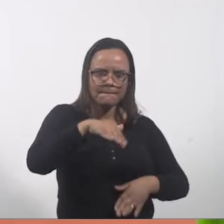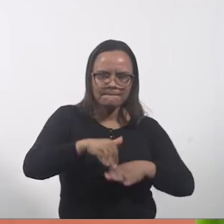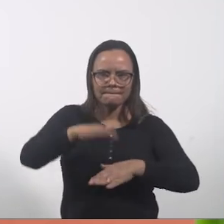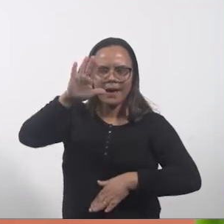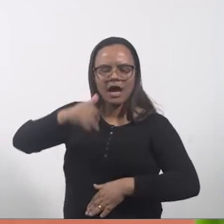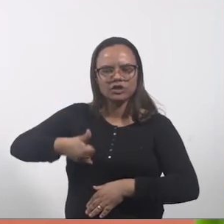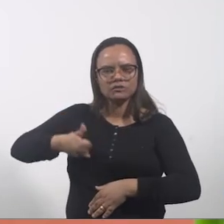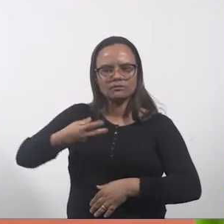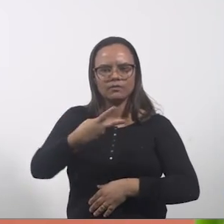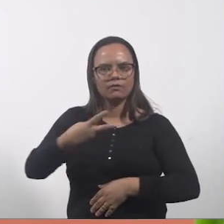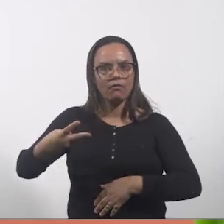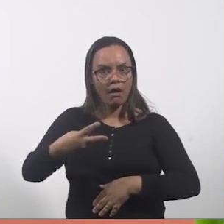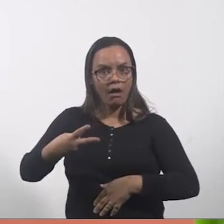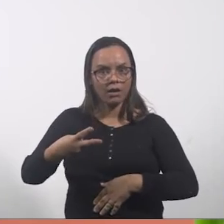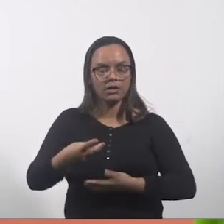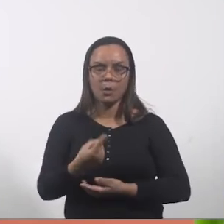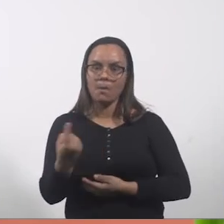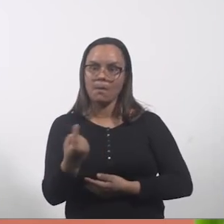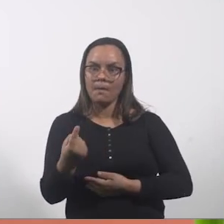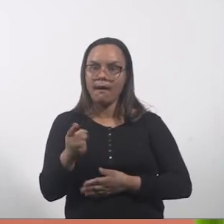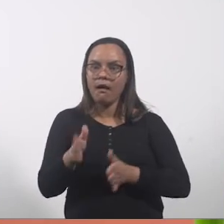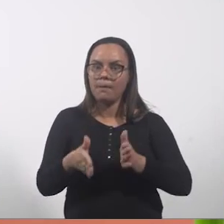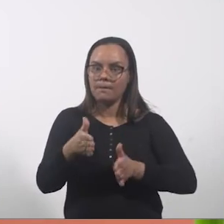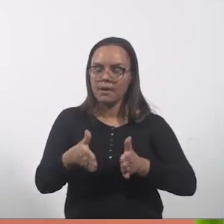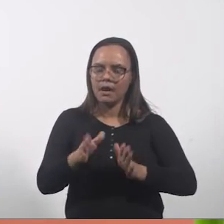12 anos, no primeiro momento tivemos também